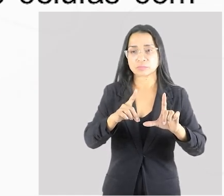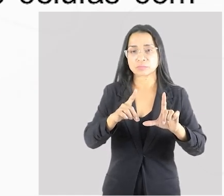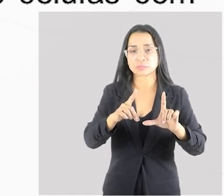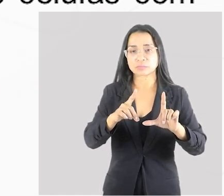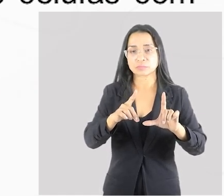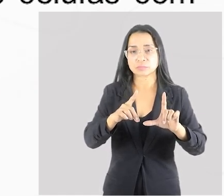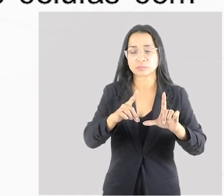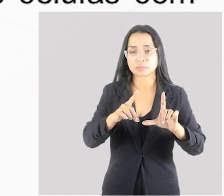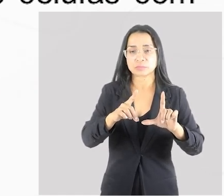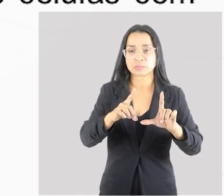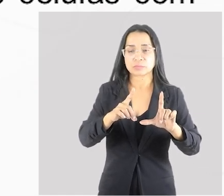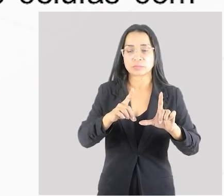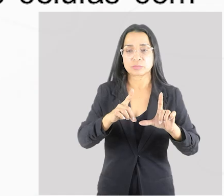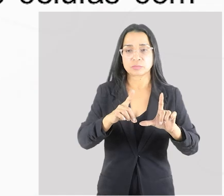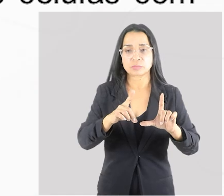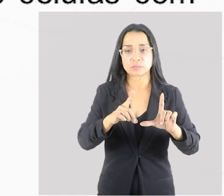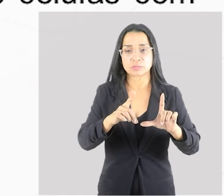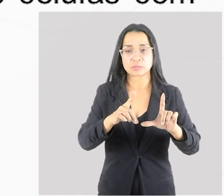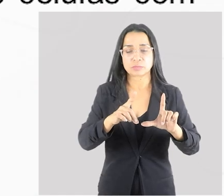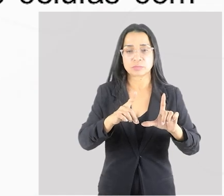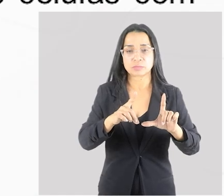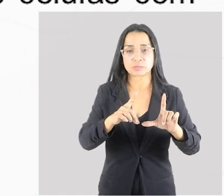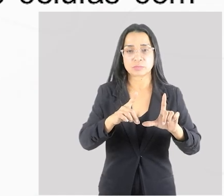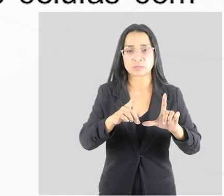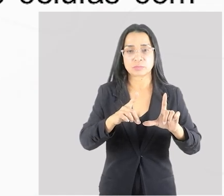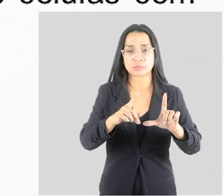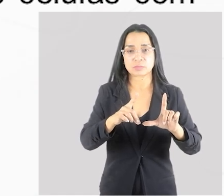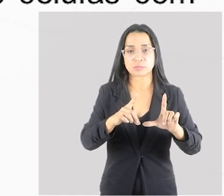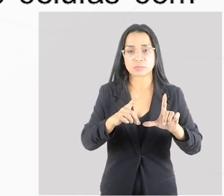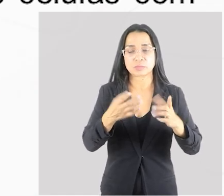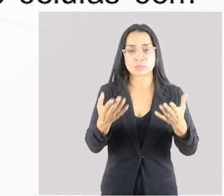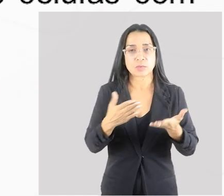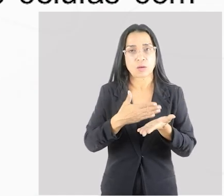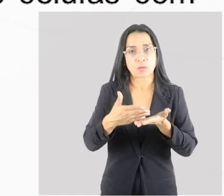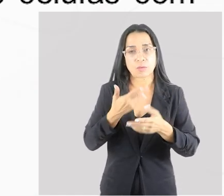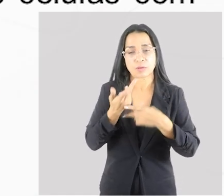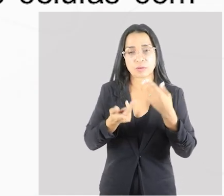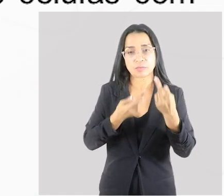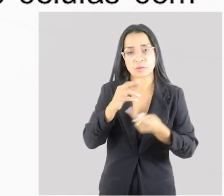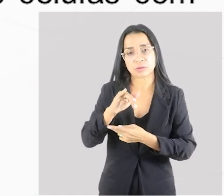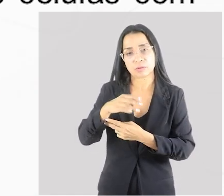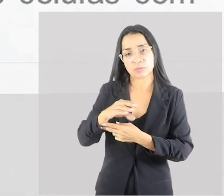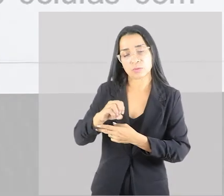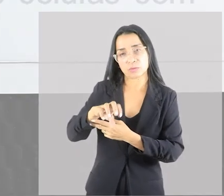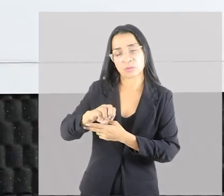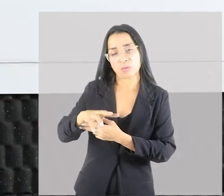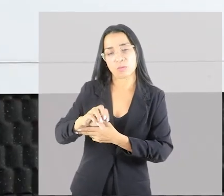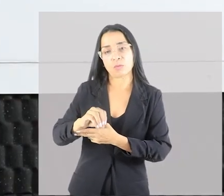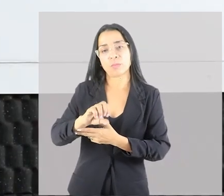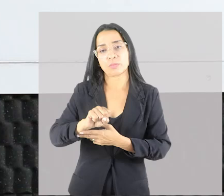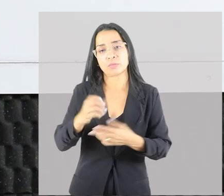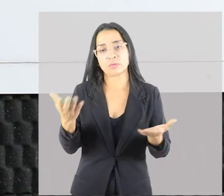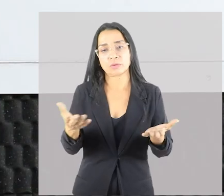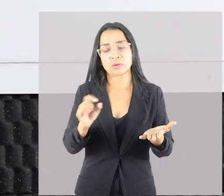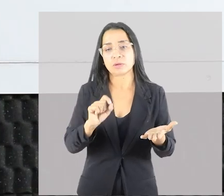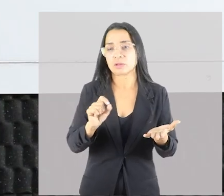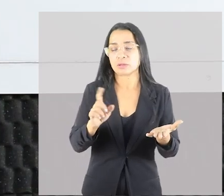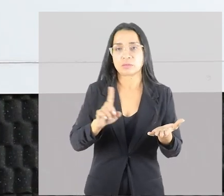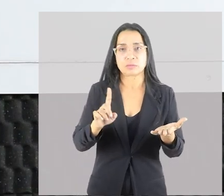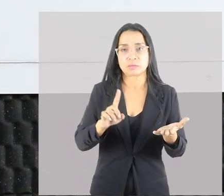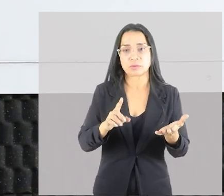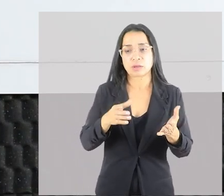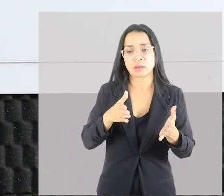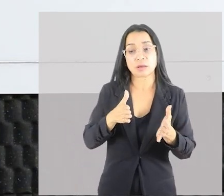conseguiram produzir proteínas fluorescentes, né? Aí ele começa a falar de ribossomos, que são organoides, e não é